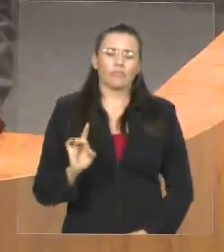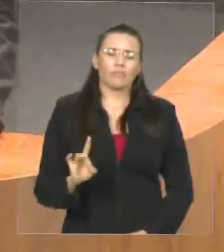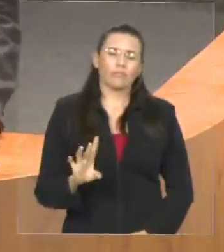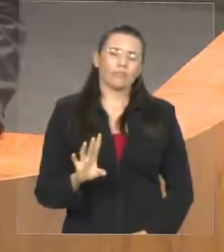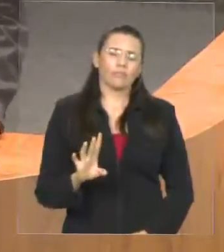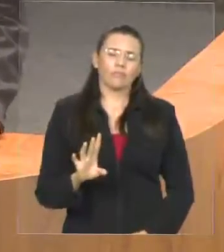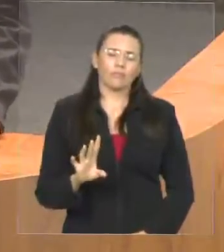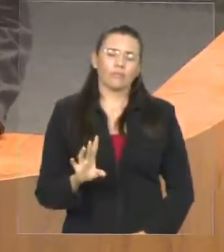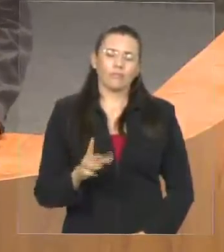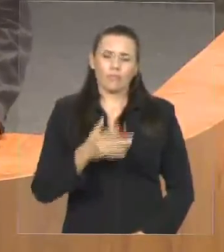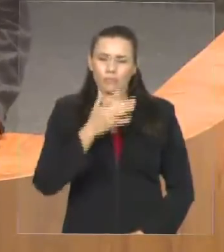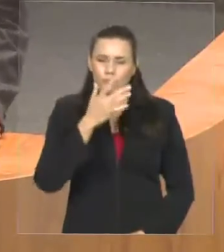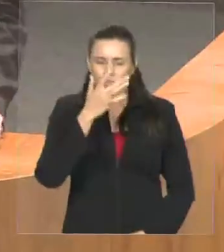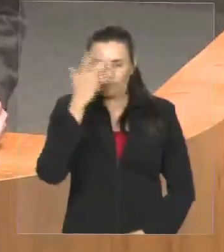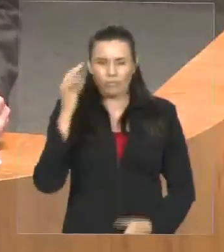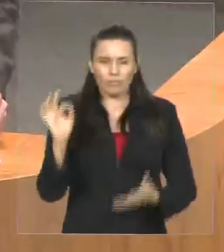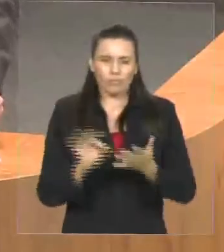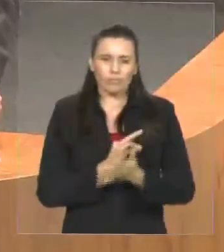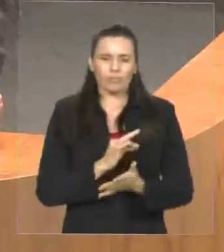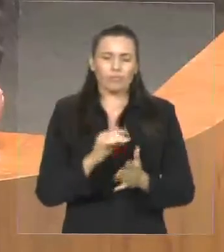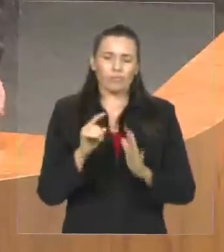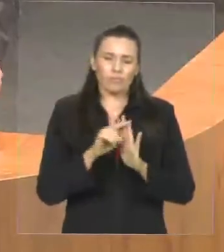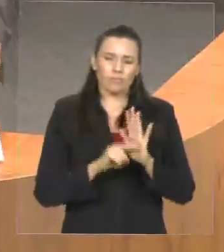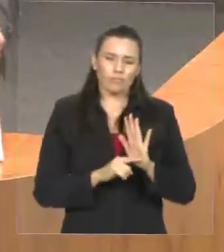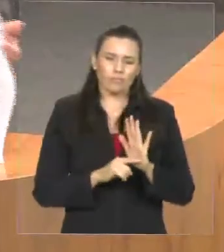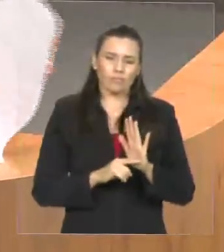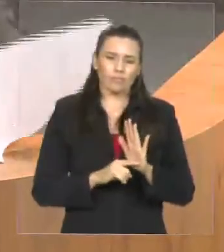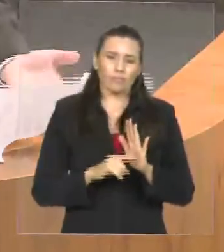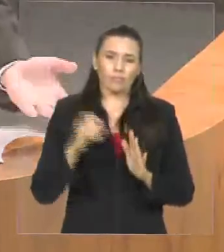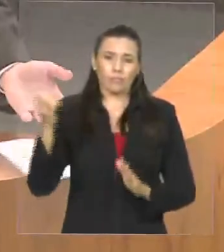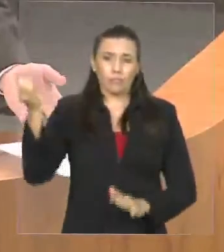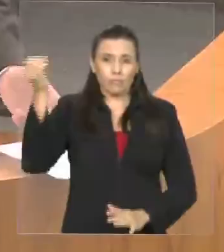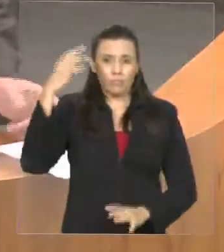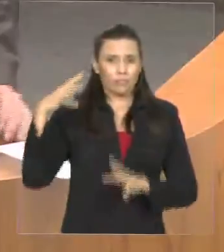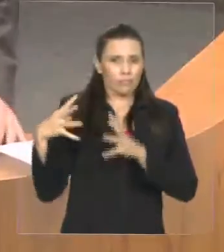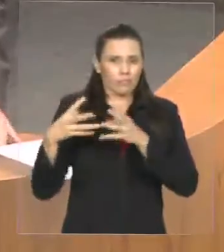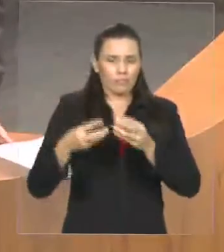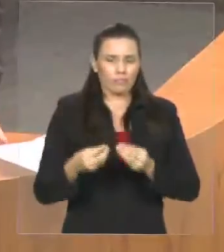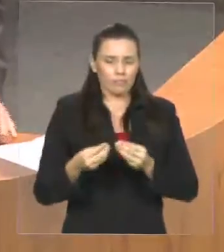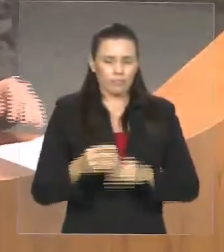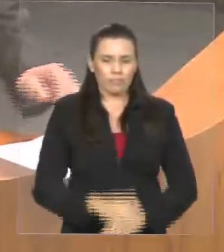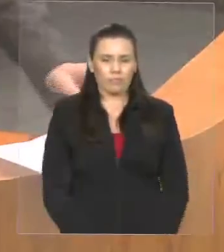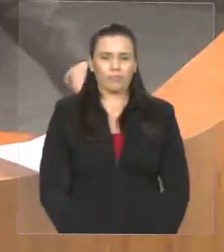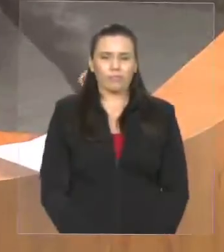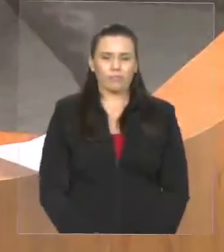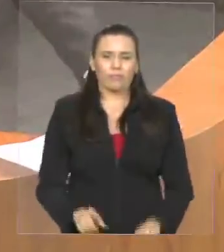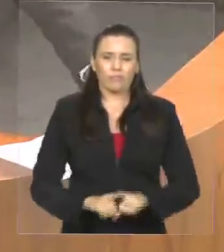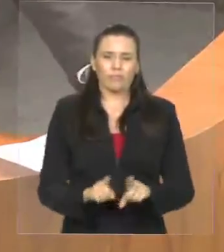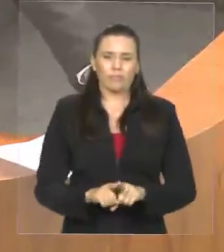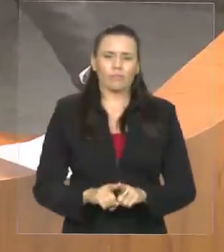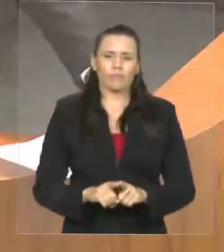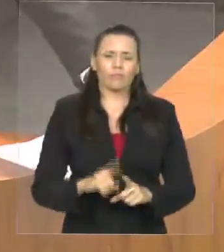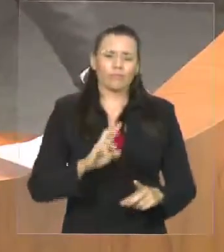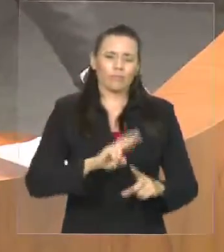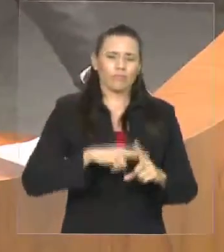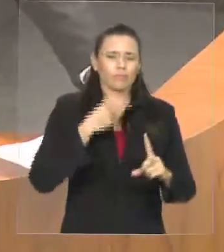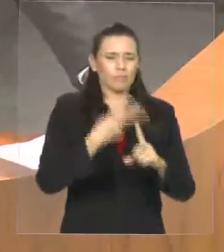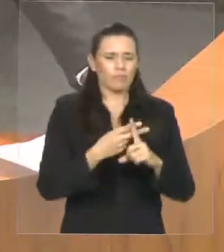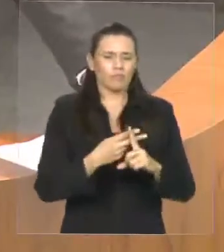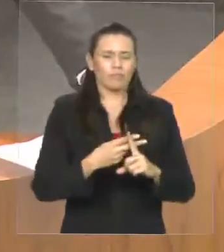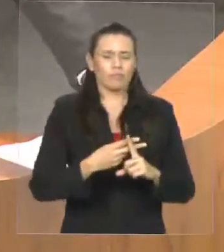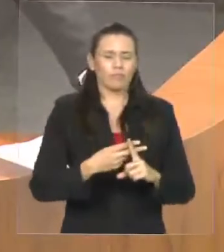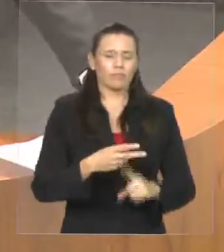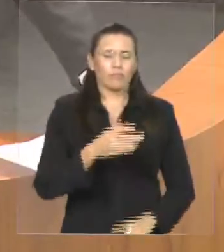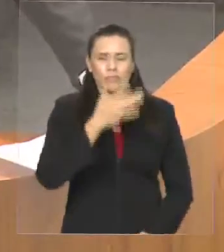kWh, e o aumento também da energia elétrica para quem consome mais de 500,